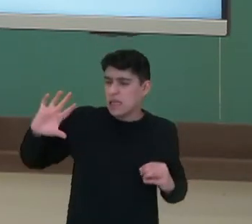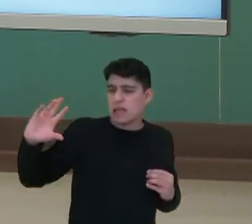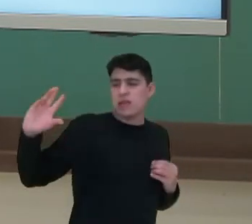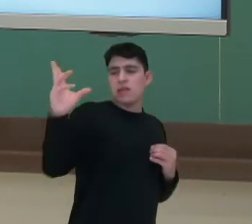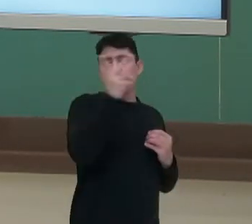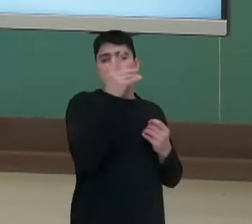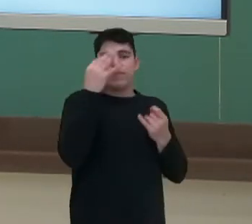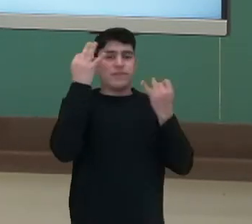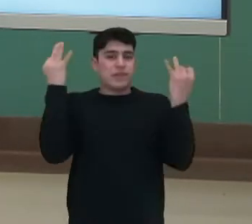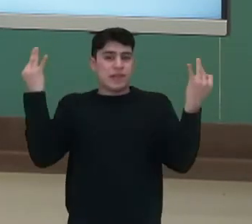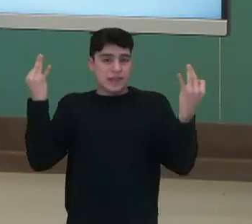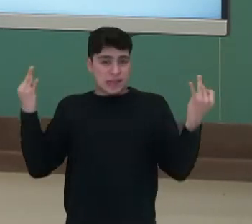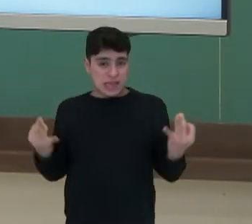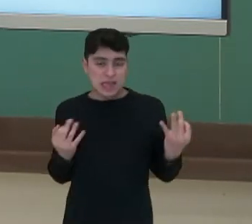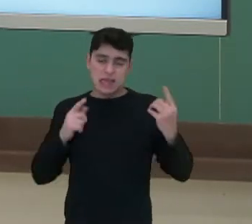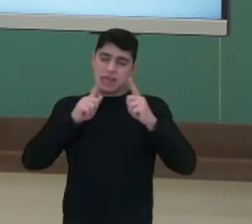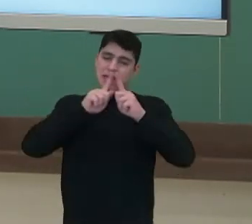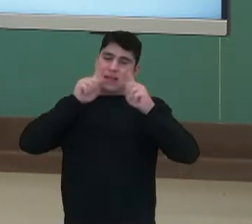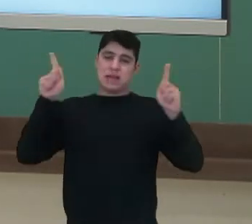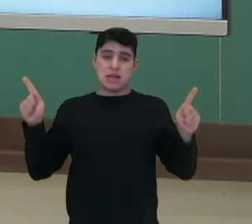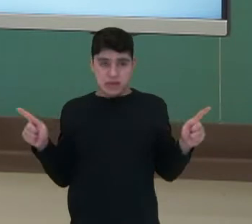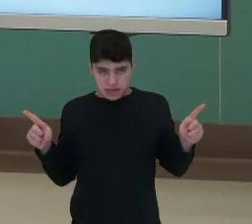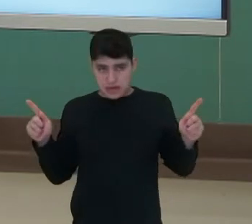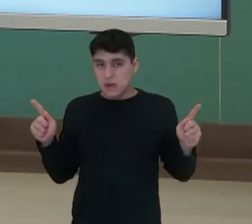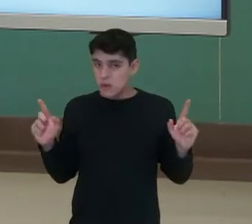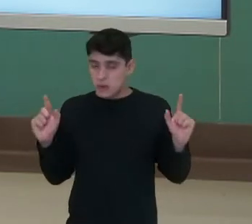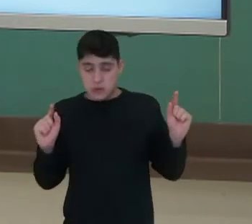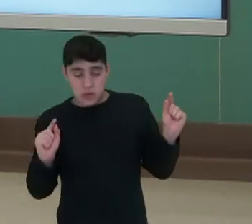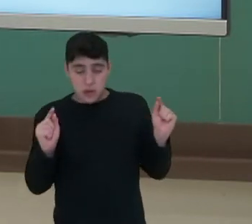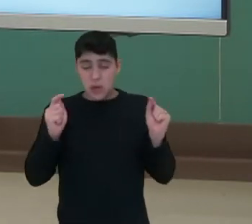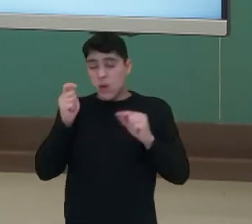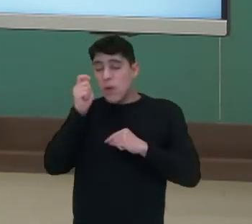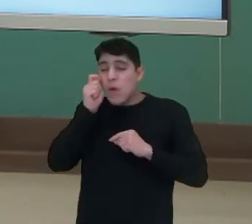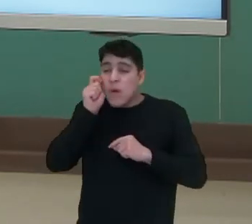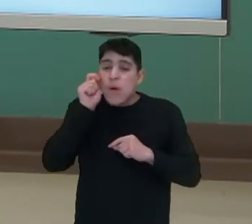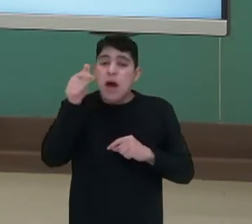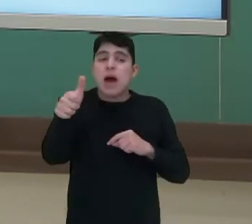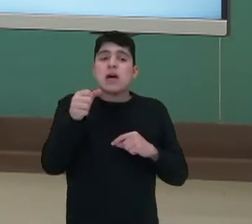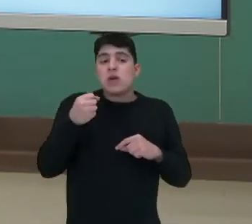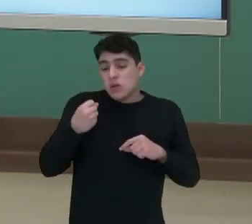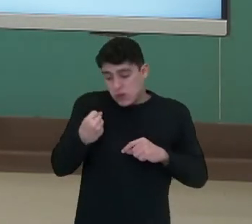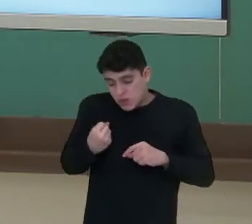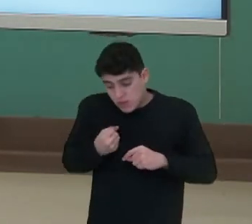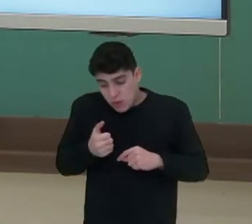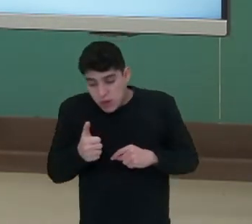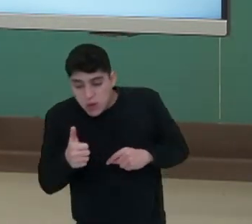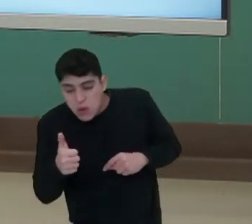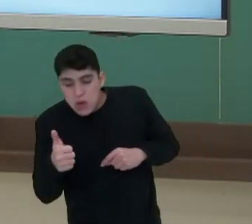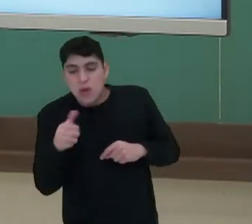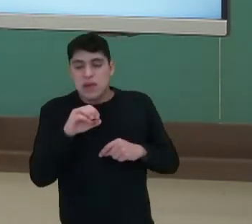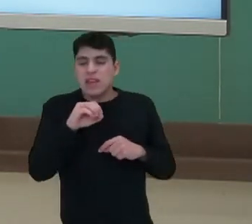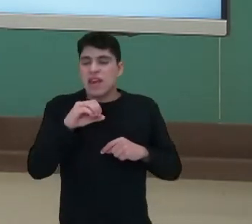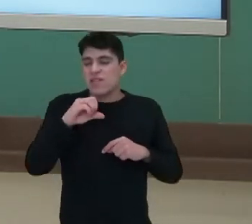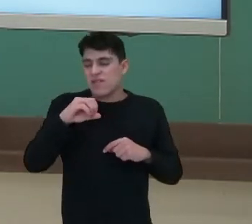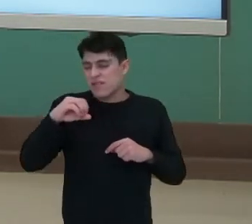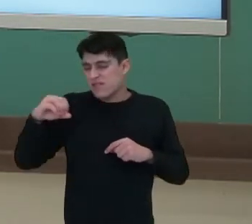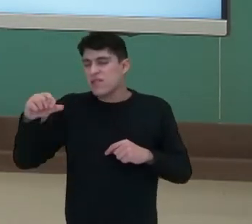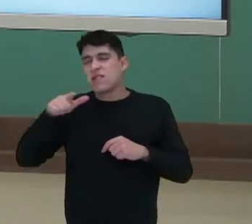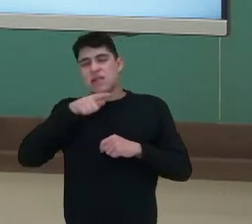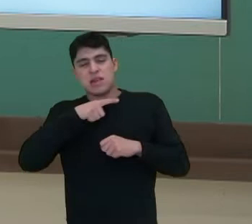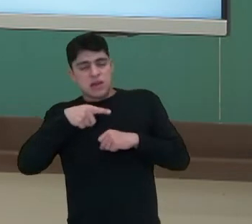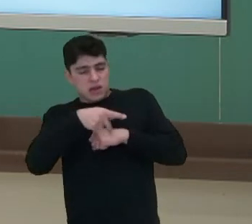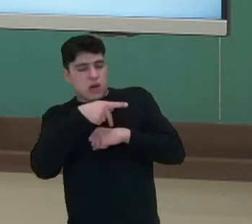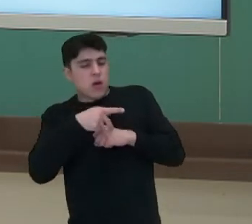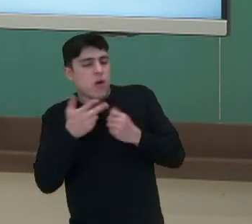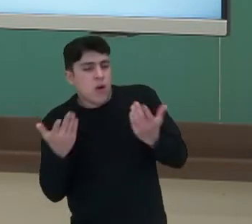perfeita para todos. Mas, beirando o número 1, né? 0,900 e alguma coisa, tem países sim, como por exemplo